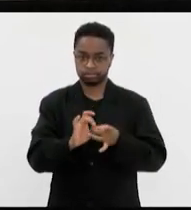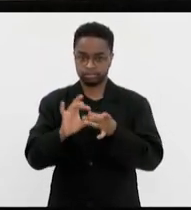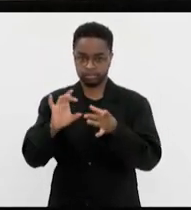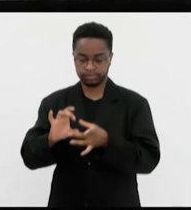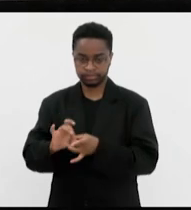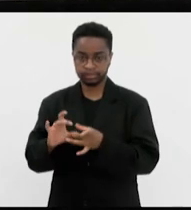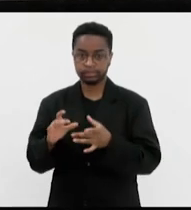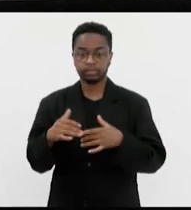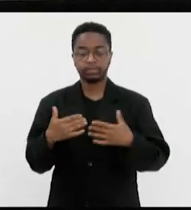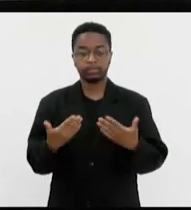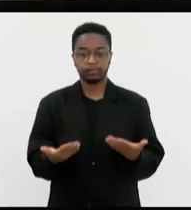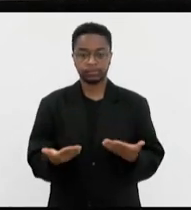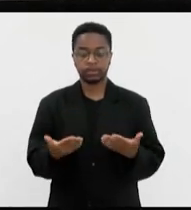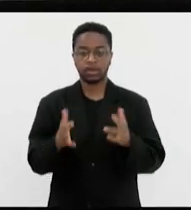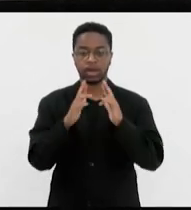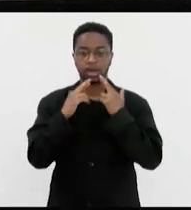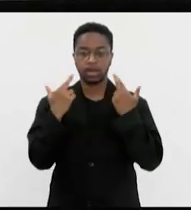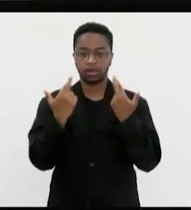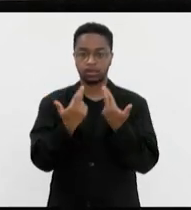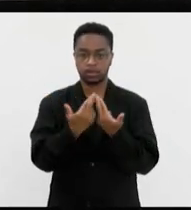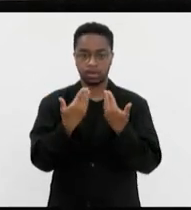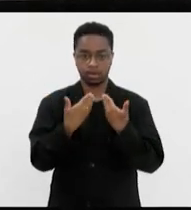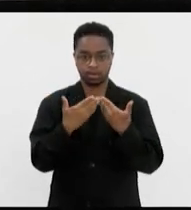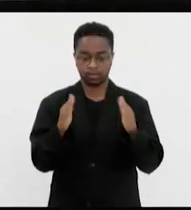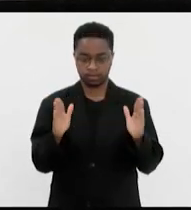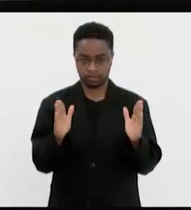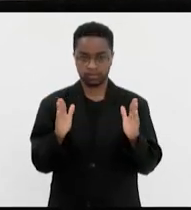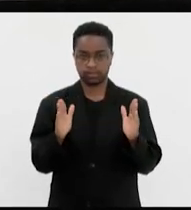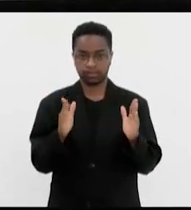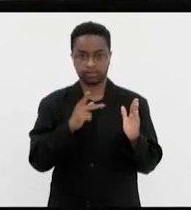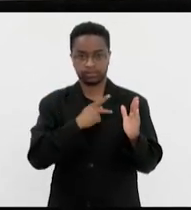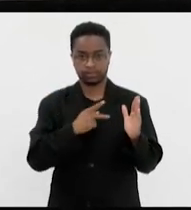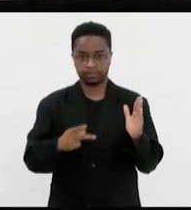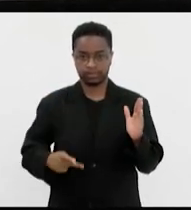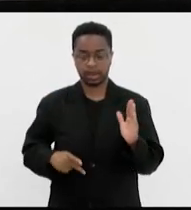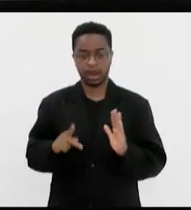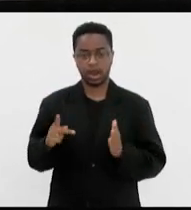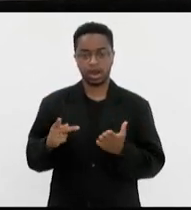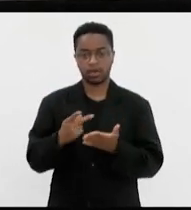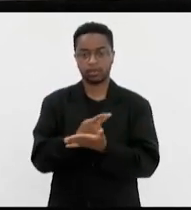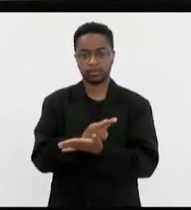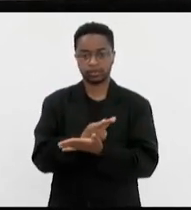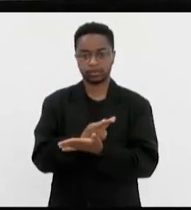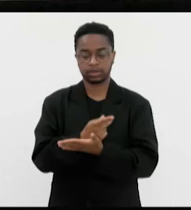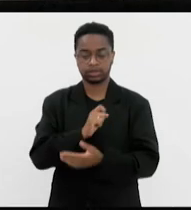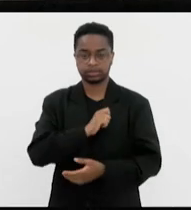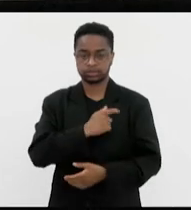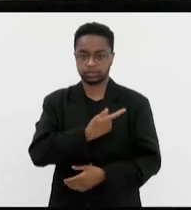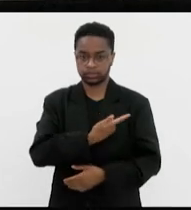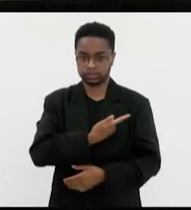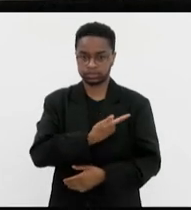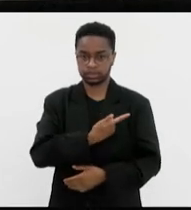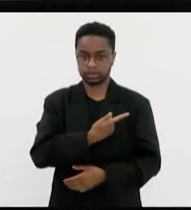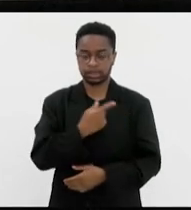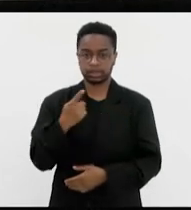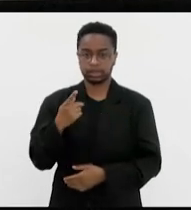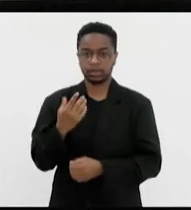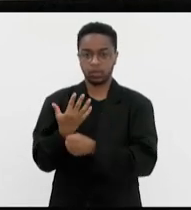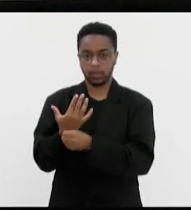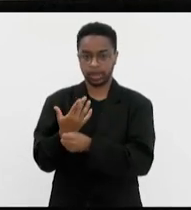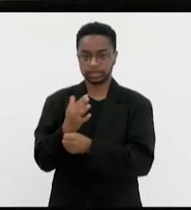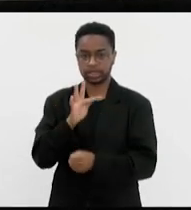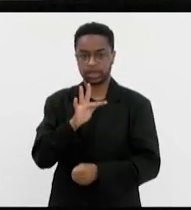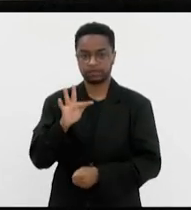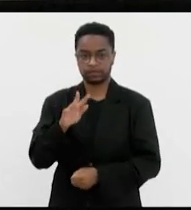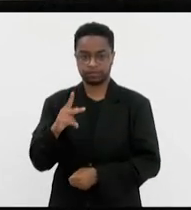Essa audiência, senhor presidente, vai acontecer em São Gonçalo, na UERJ-FFP, que